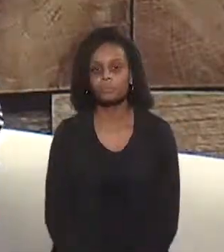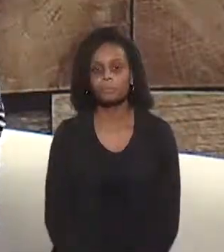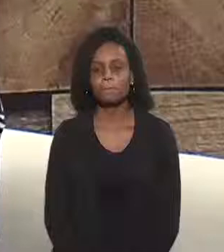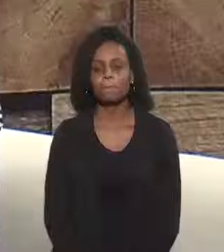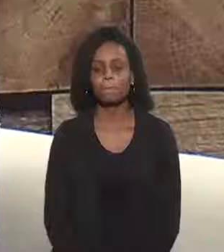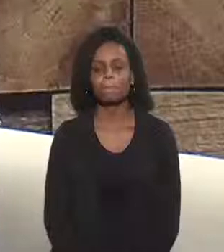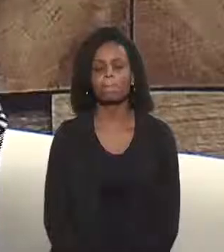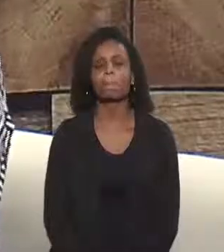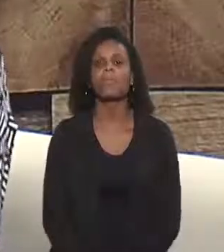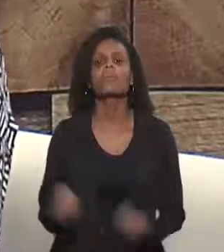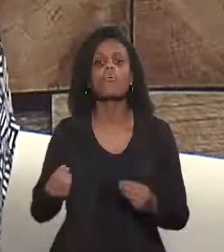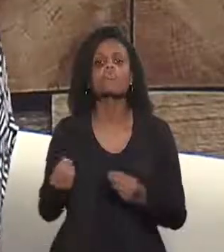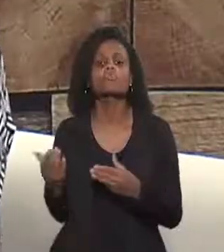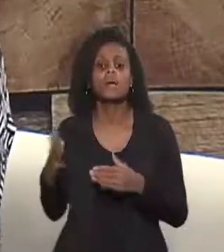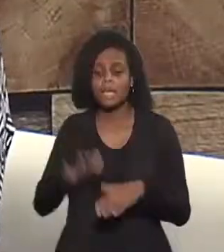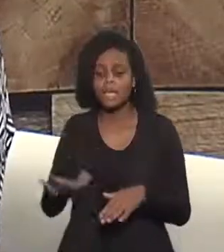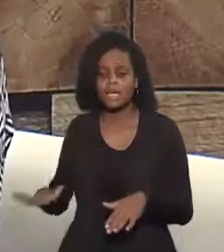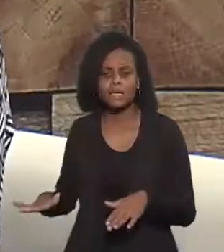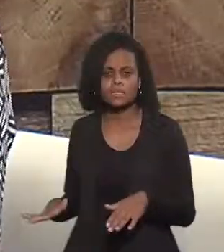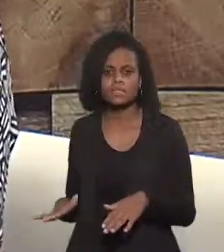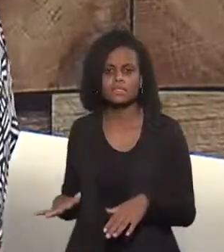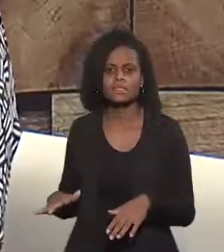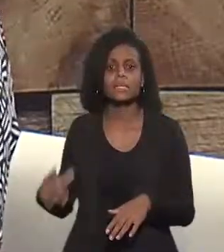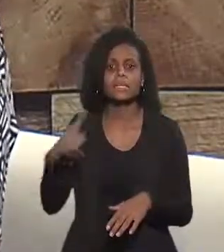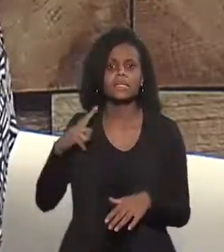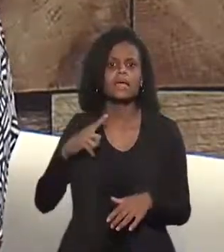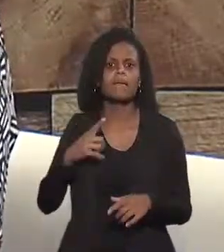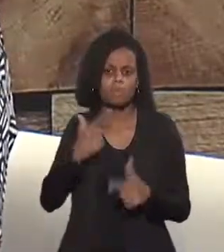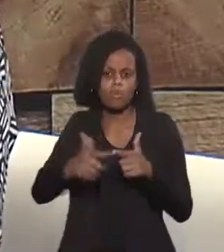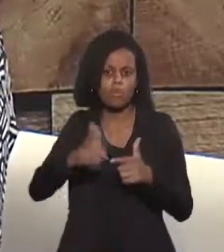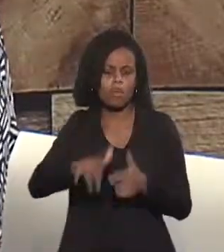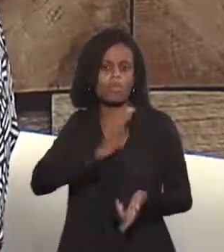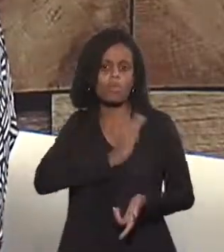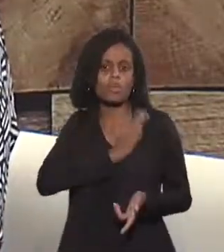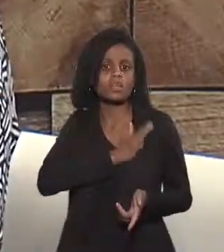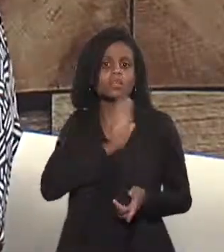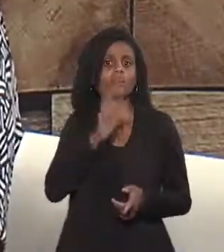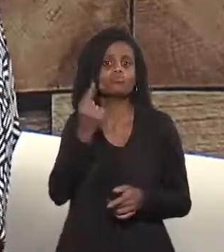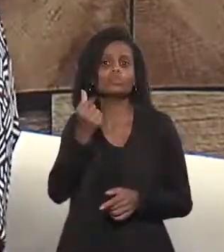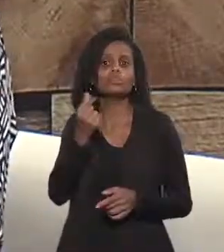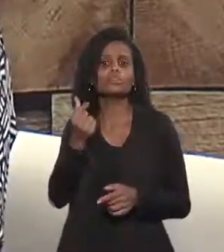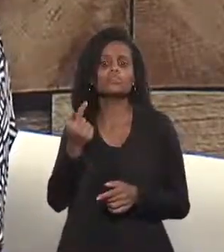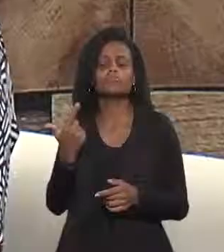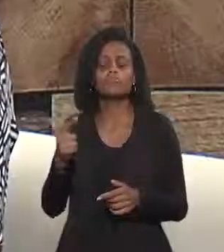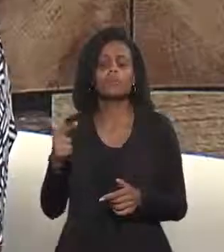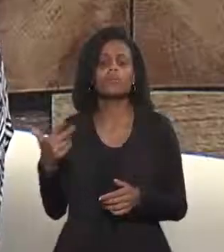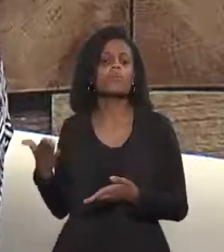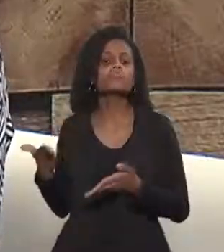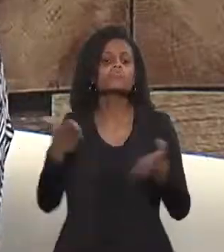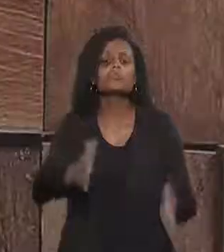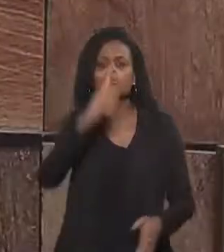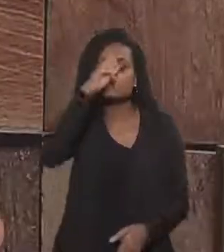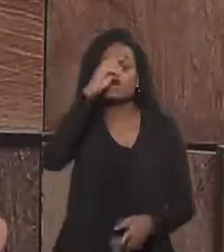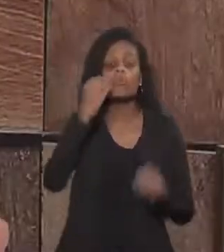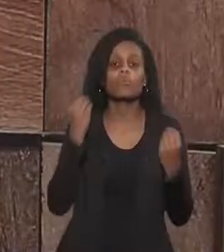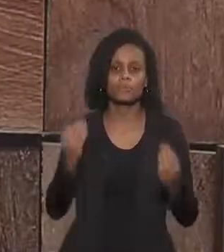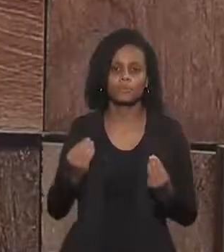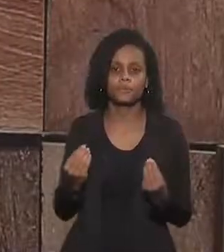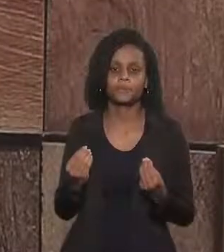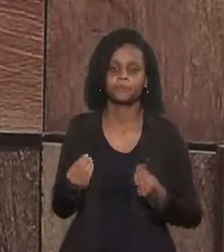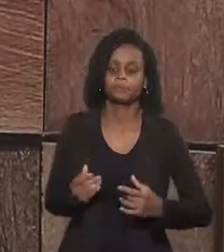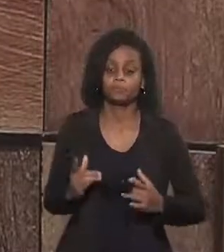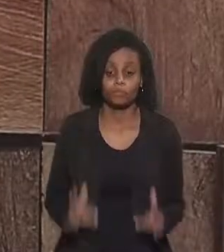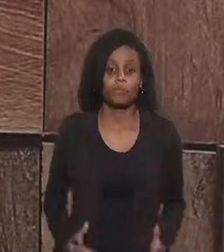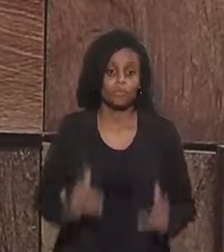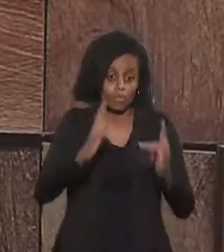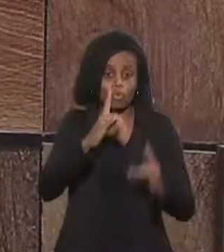hospital Juta Batista, como chegam essas crianças que têm problemas cardíacos e não têm recursos para se tratar? O